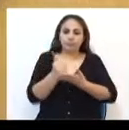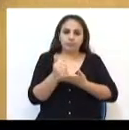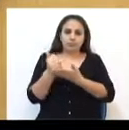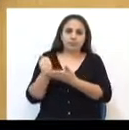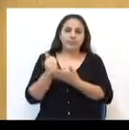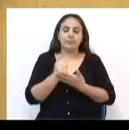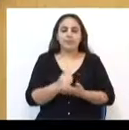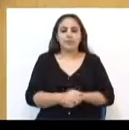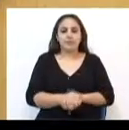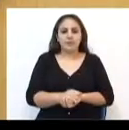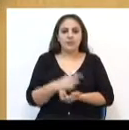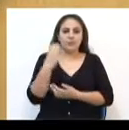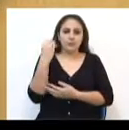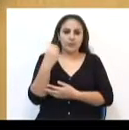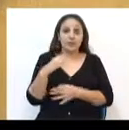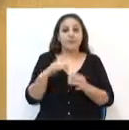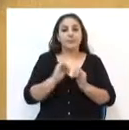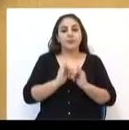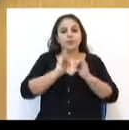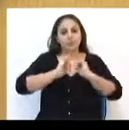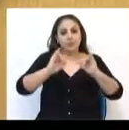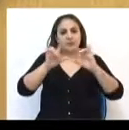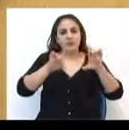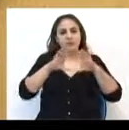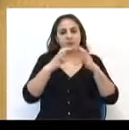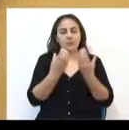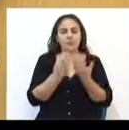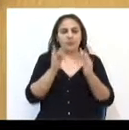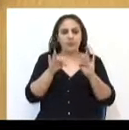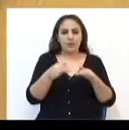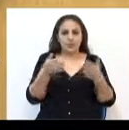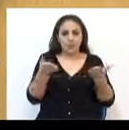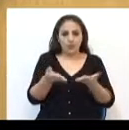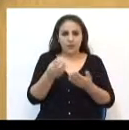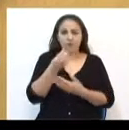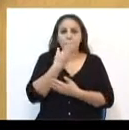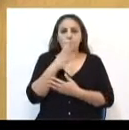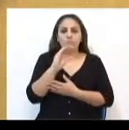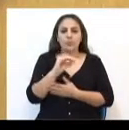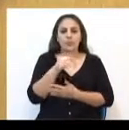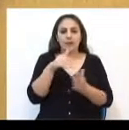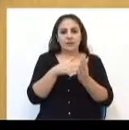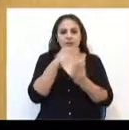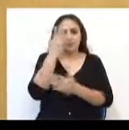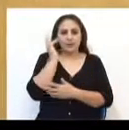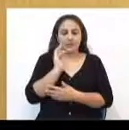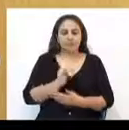E o Jornal da Câmara termina aqui. Uma boa noite para você e até amanhã.